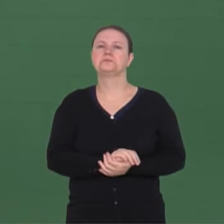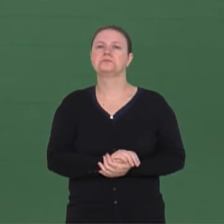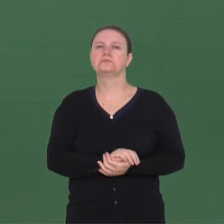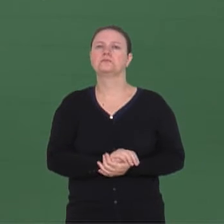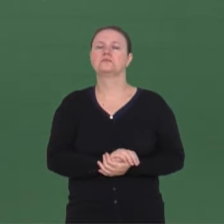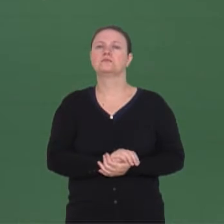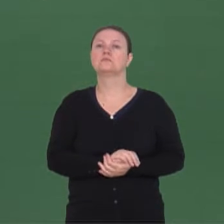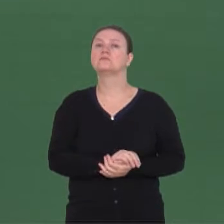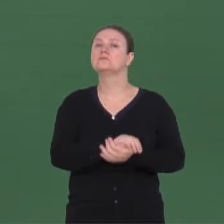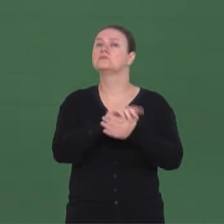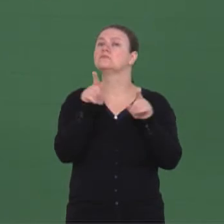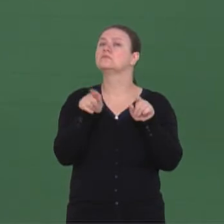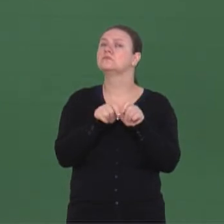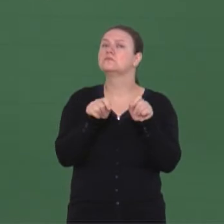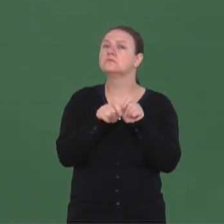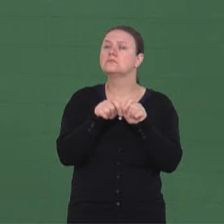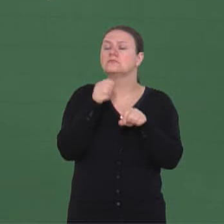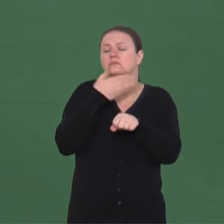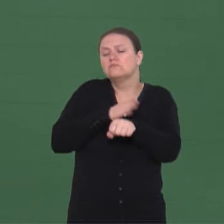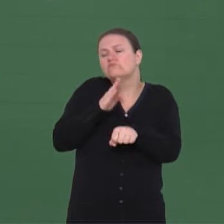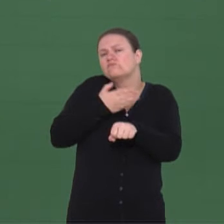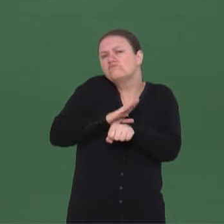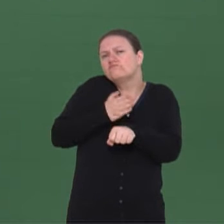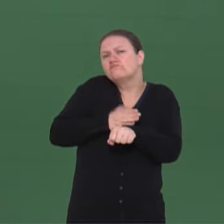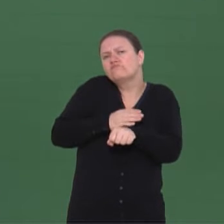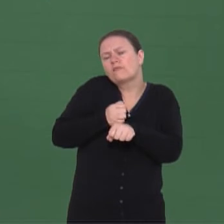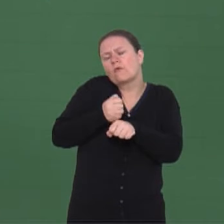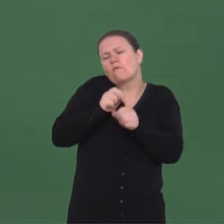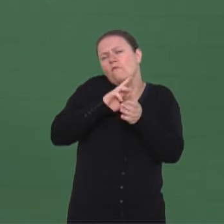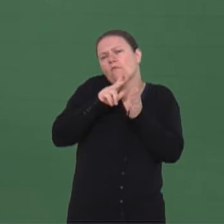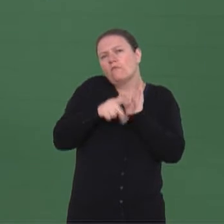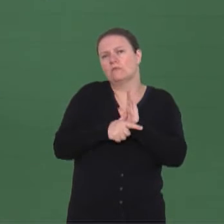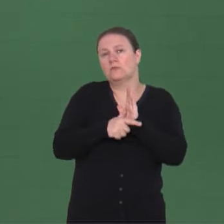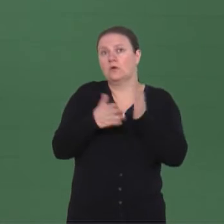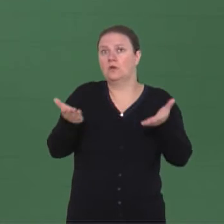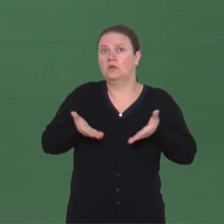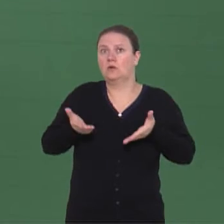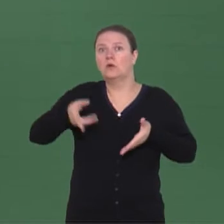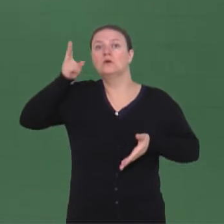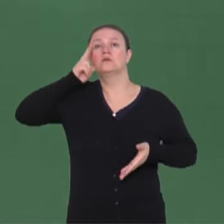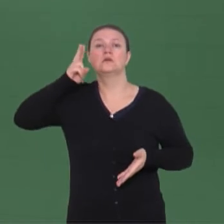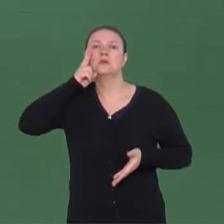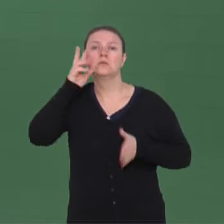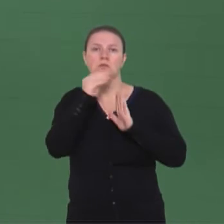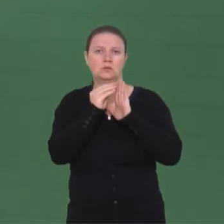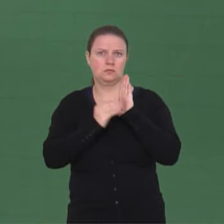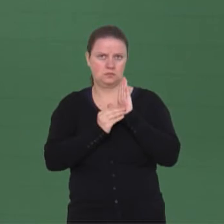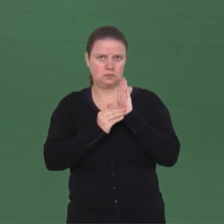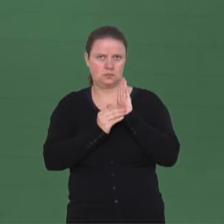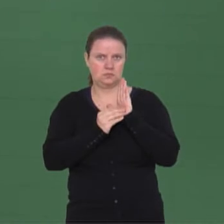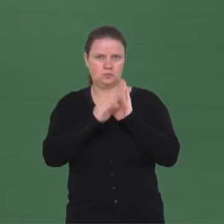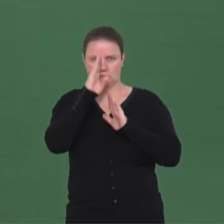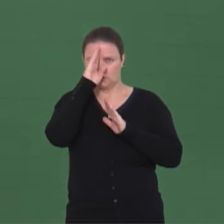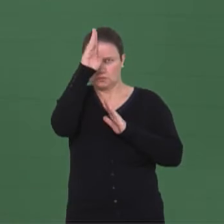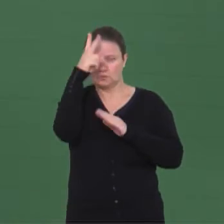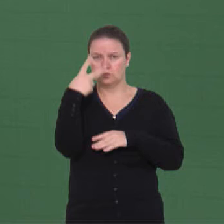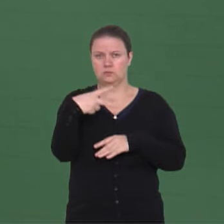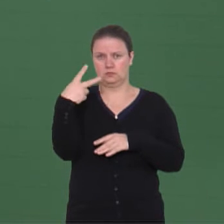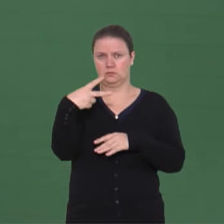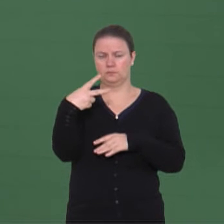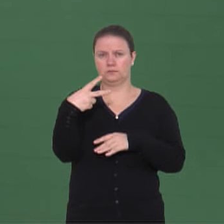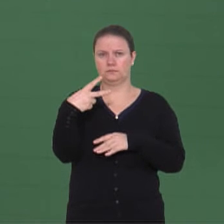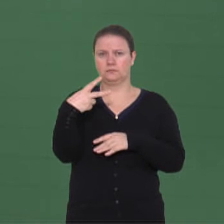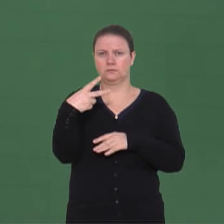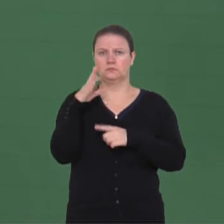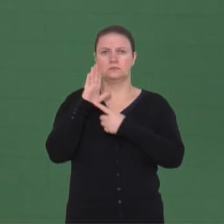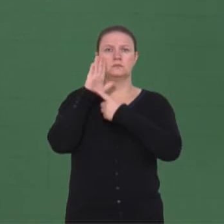E vocês fizeram muitos exercícios sobre isso, só que agora a gente precisa recuperar, resgatar algumas coisas. Os dois principais que nós vamos resgatar é